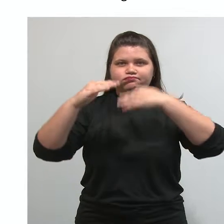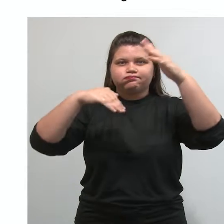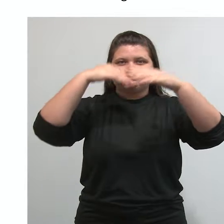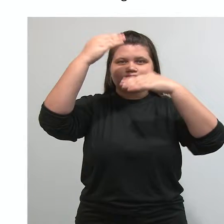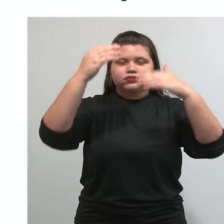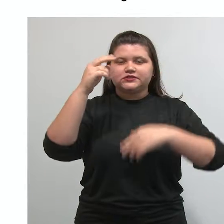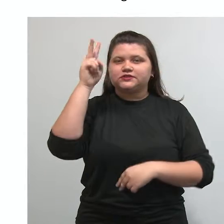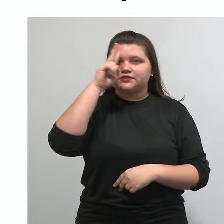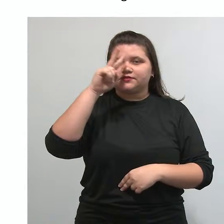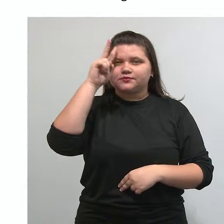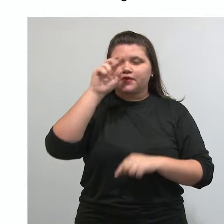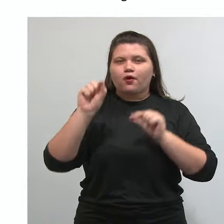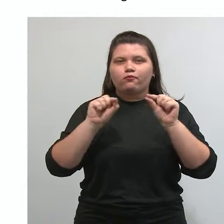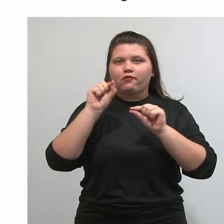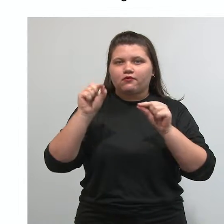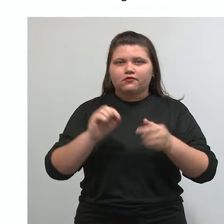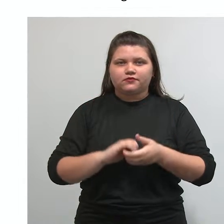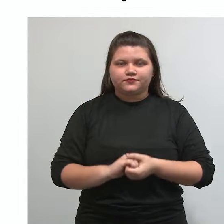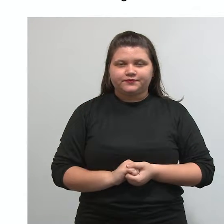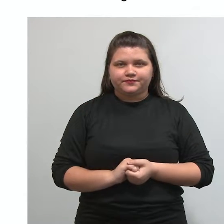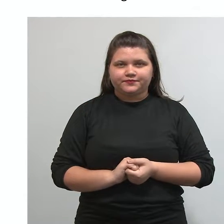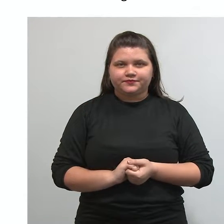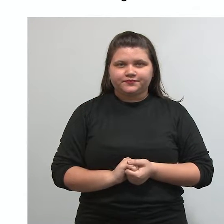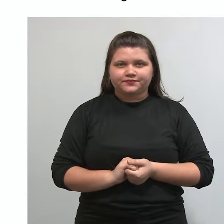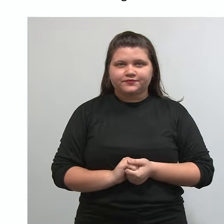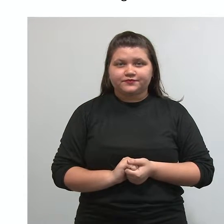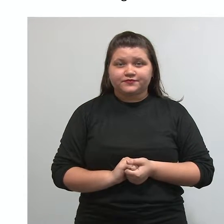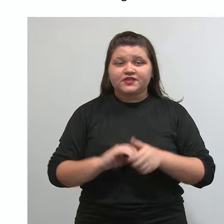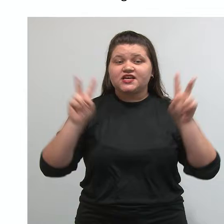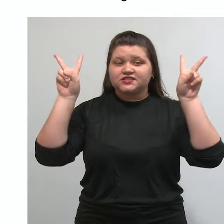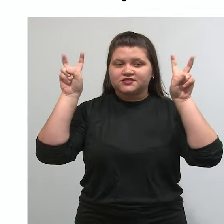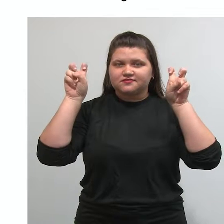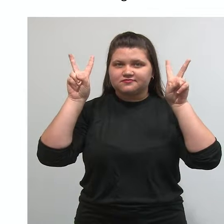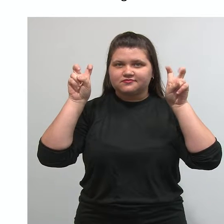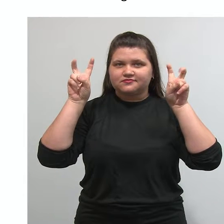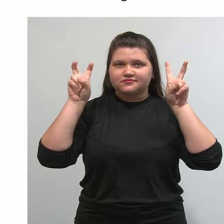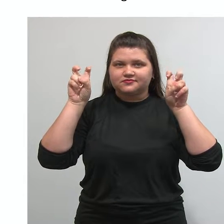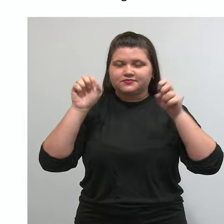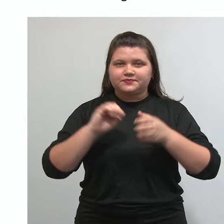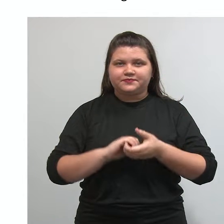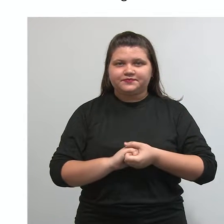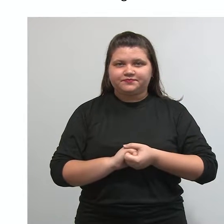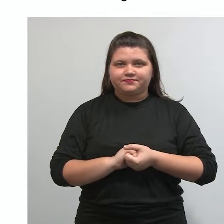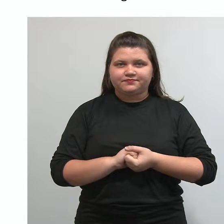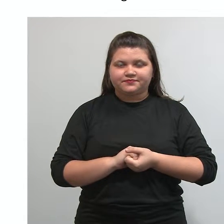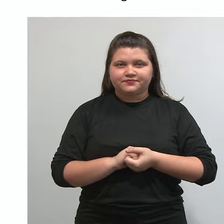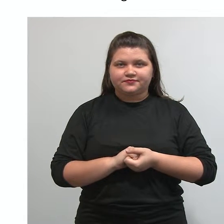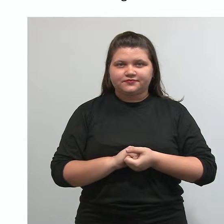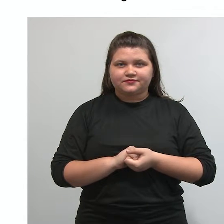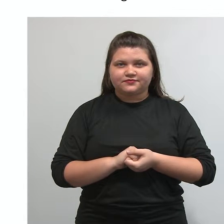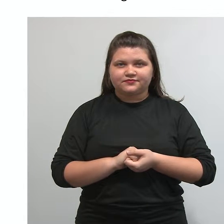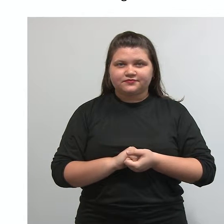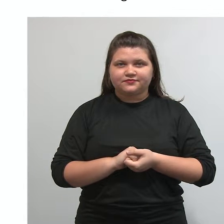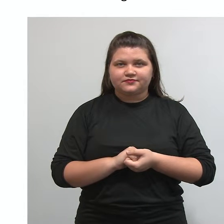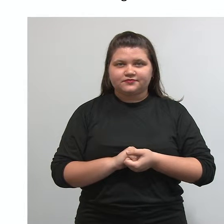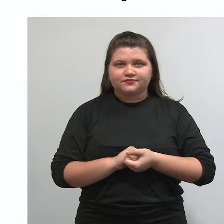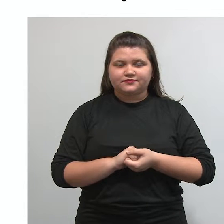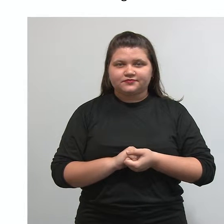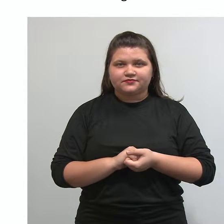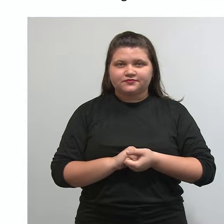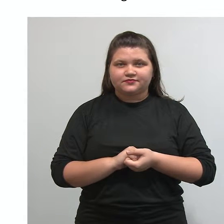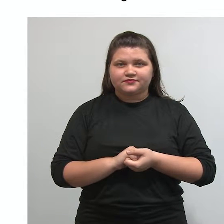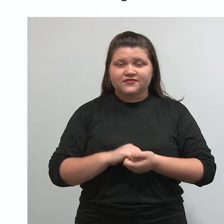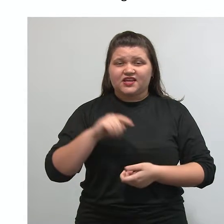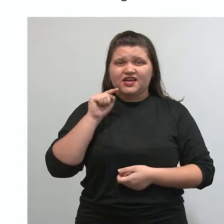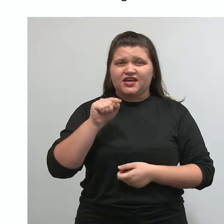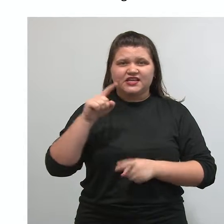válido lembrar que esse aqui será o tema. Não necessariamente esse tem que